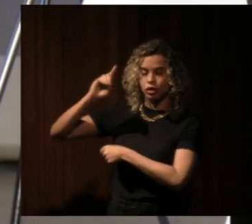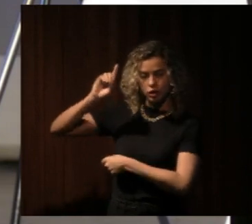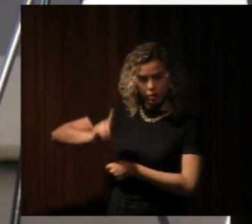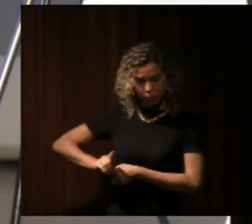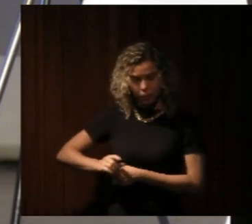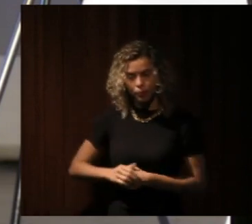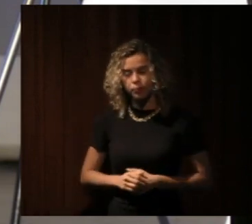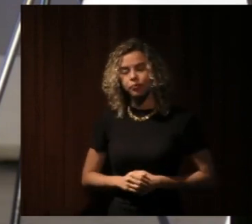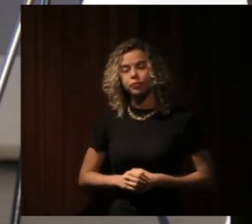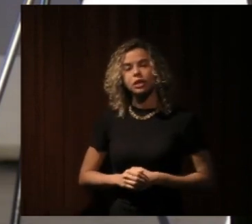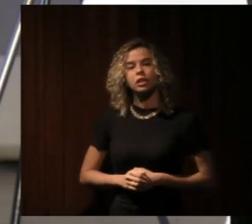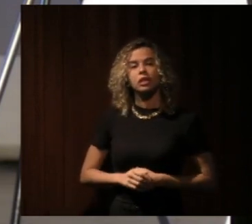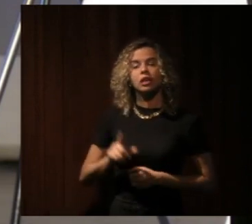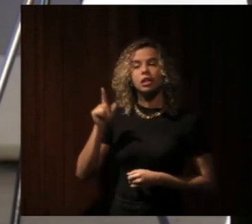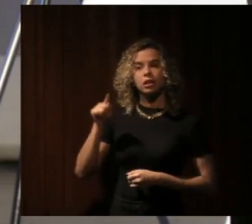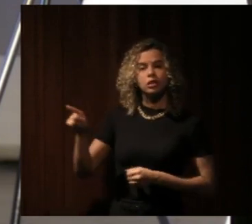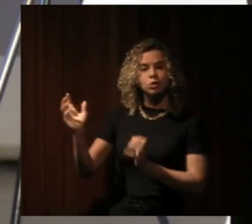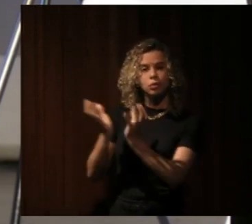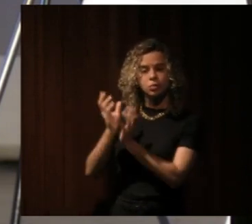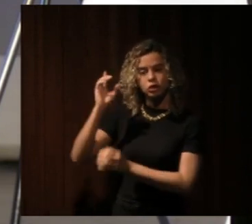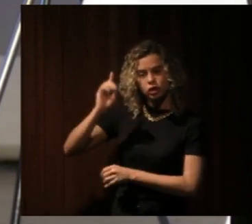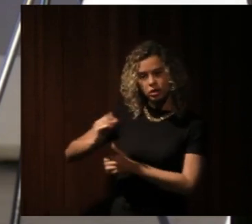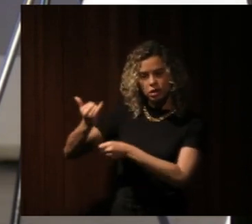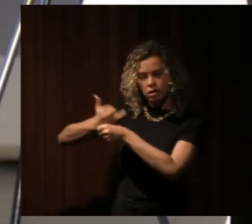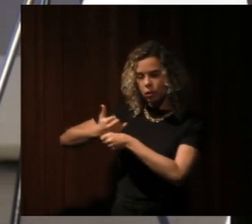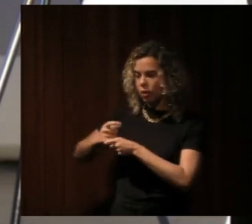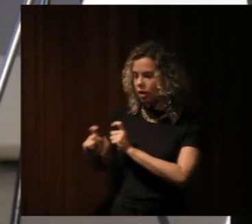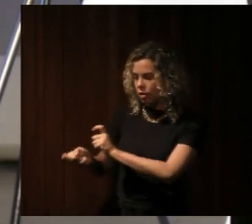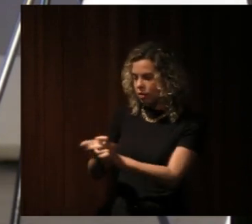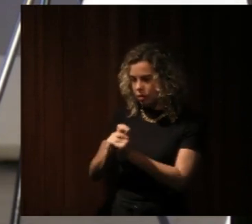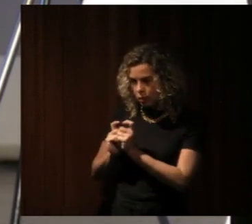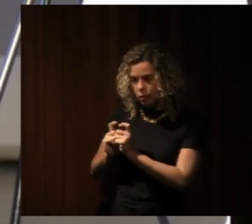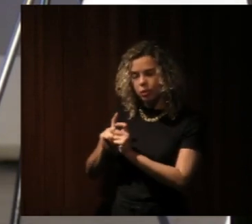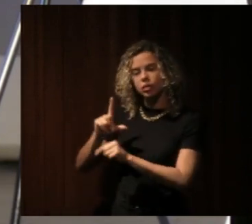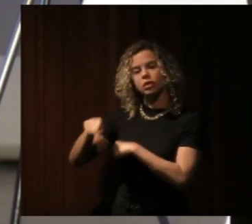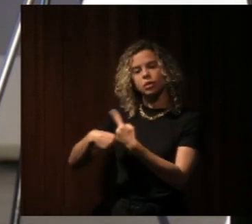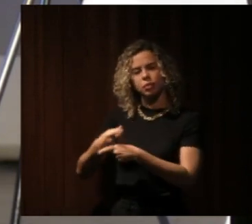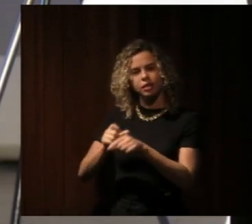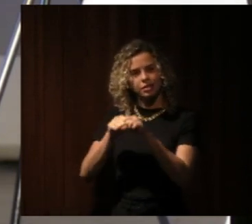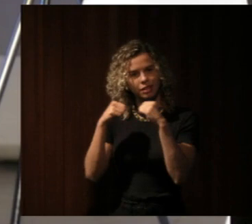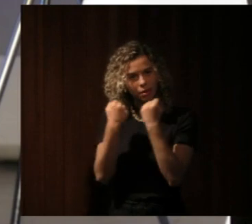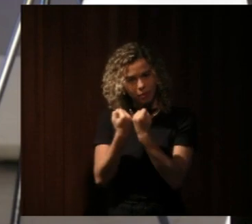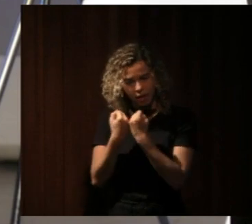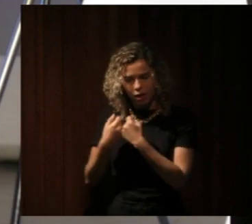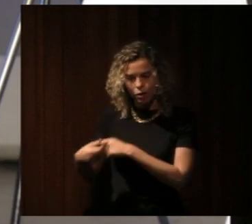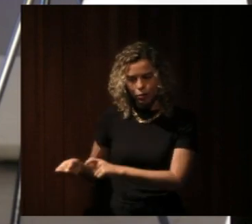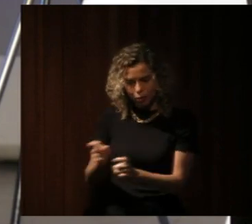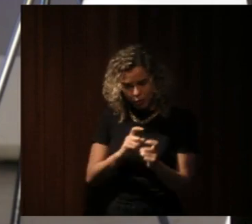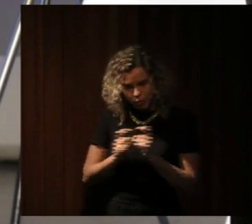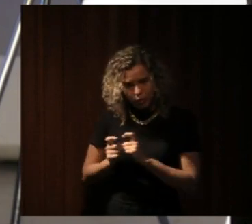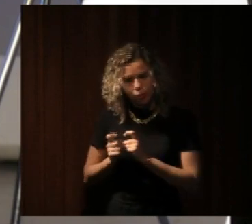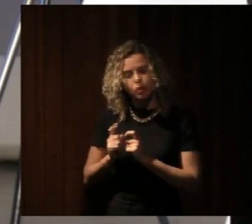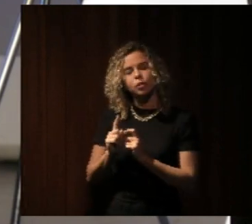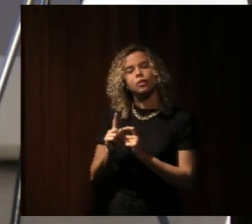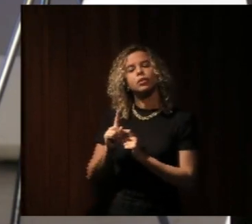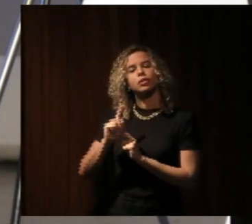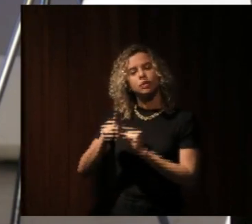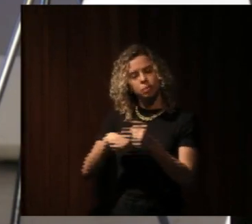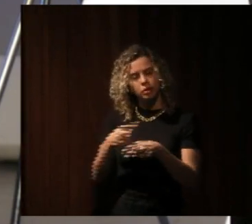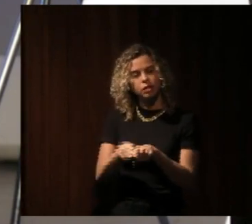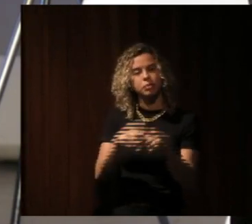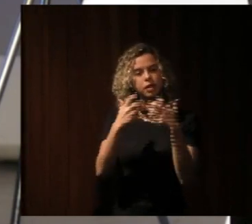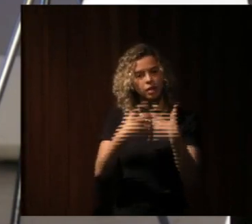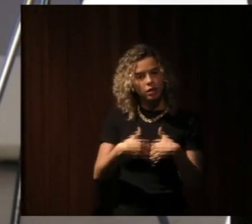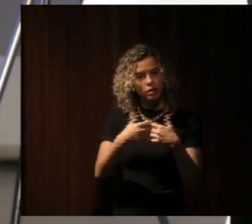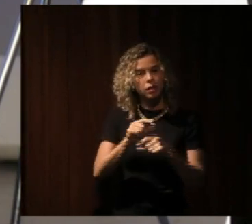a direção fez uma reunião interna depois a gente fez um seminário interno e a gente também levou a discussão